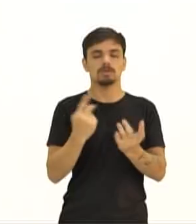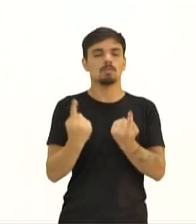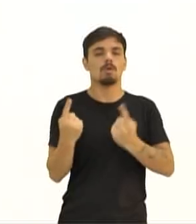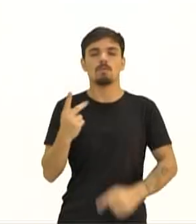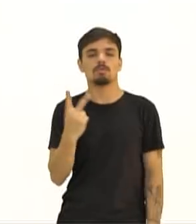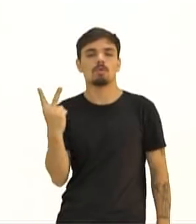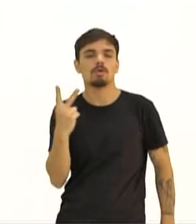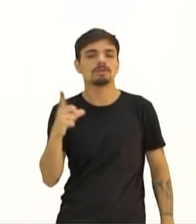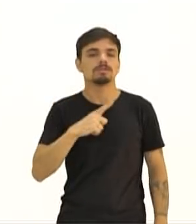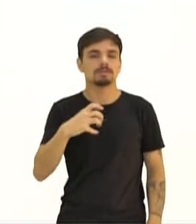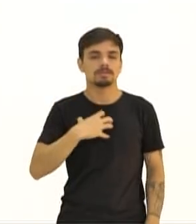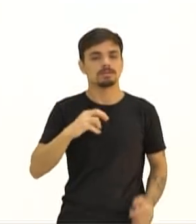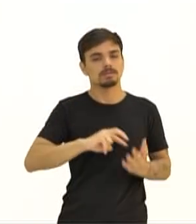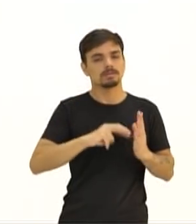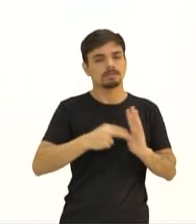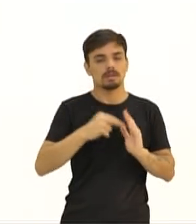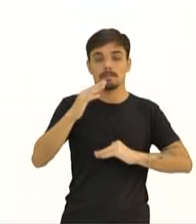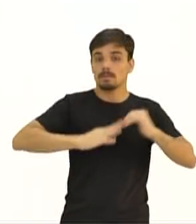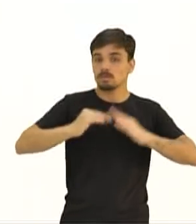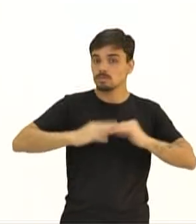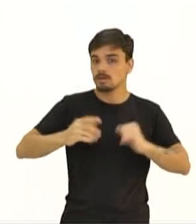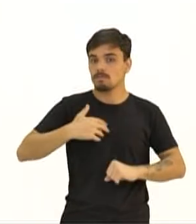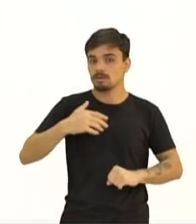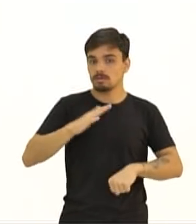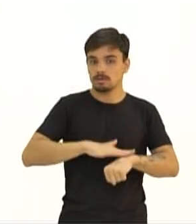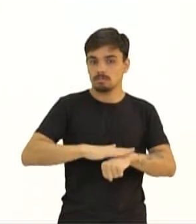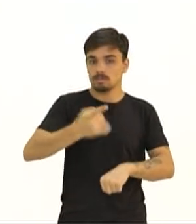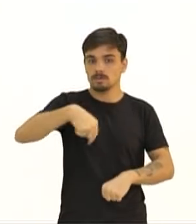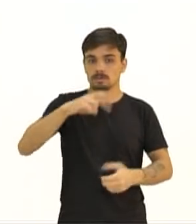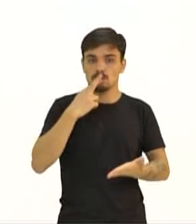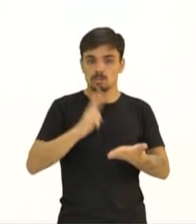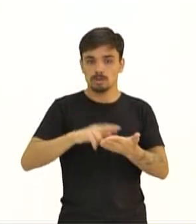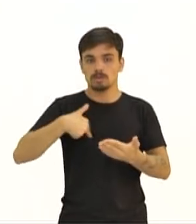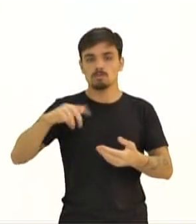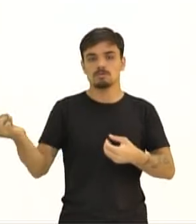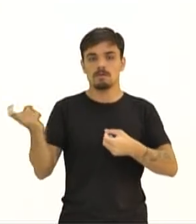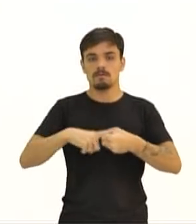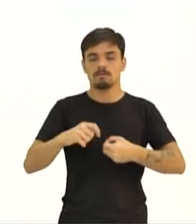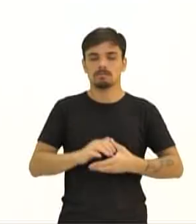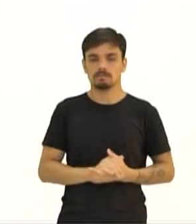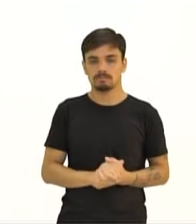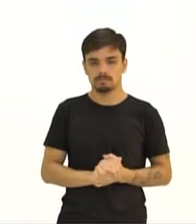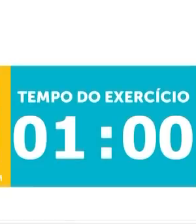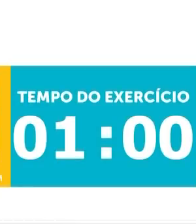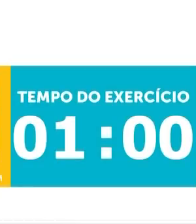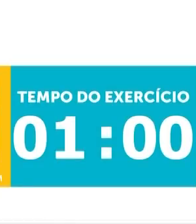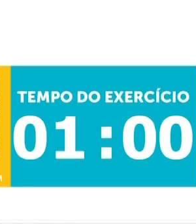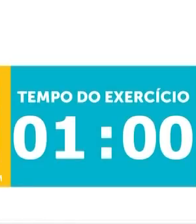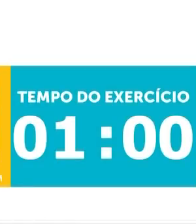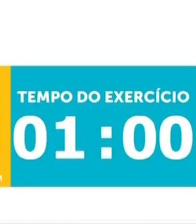sentidos ali produzidos? Vou dar um tempo para você fazer isso aí no seu caderno e eu volto já.